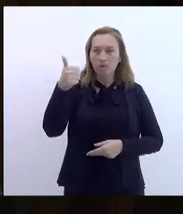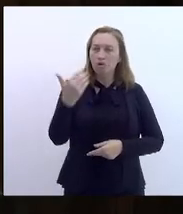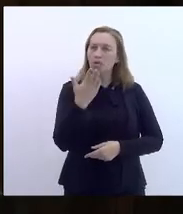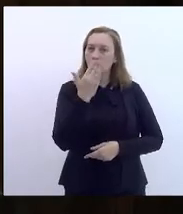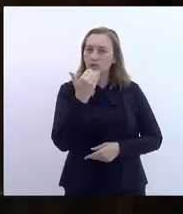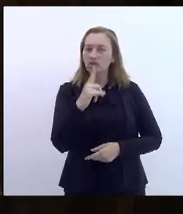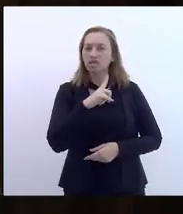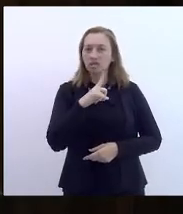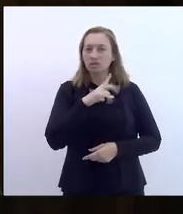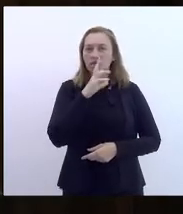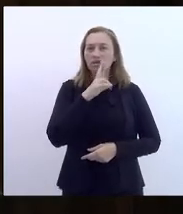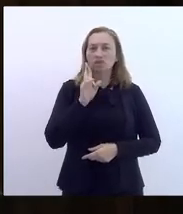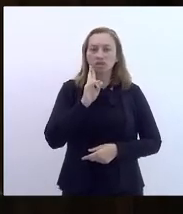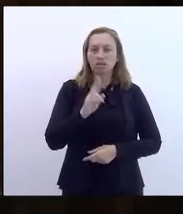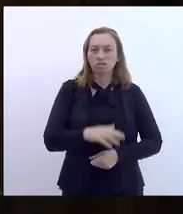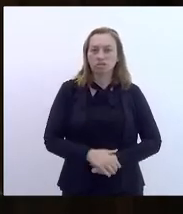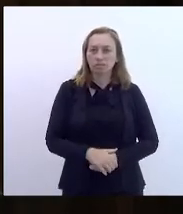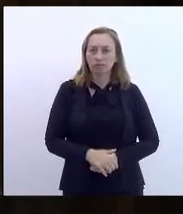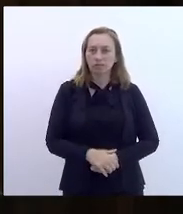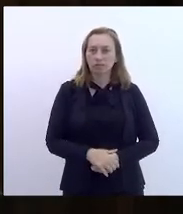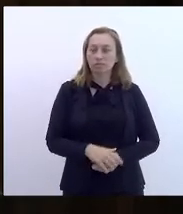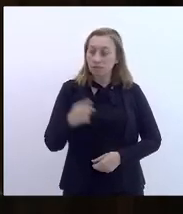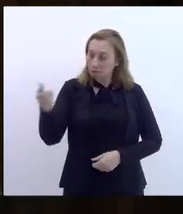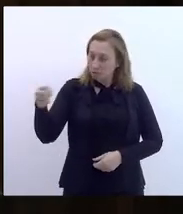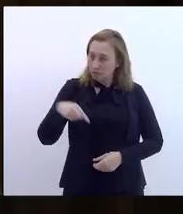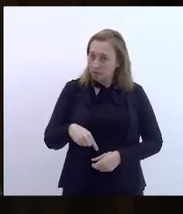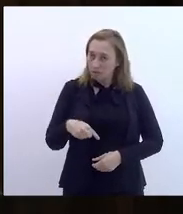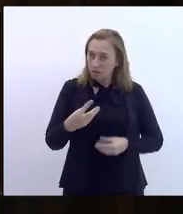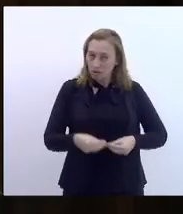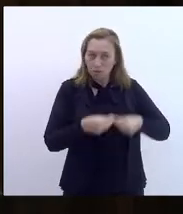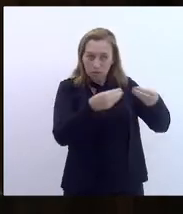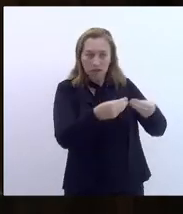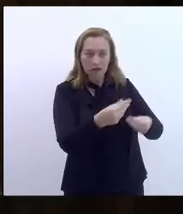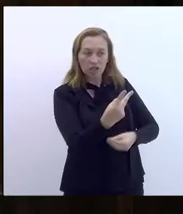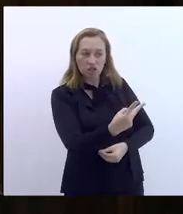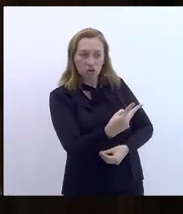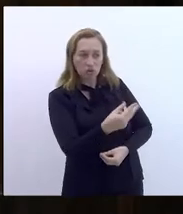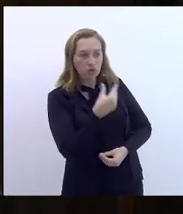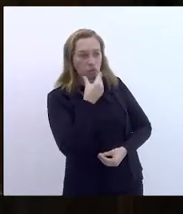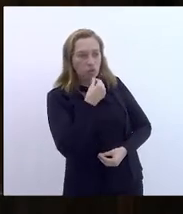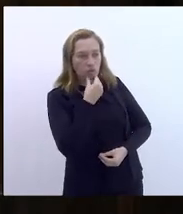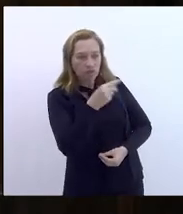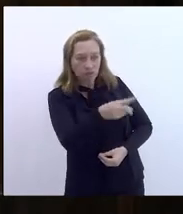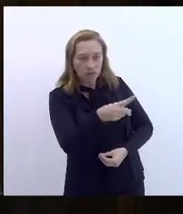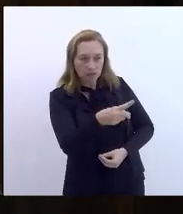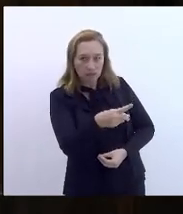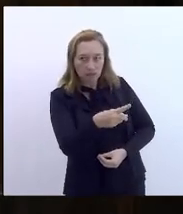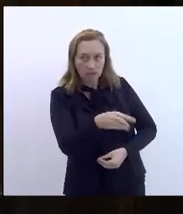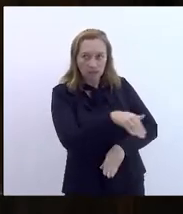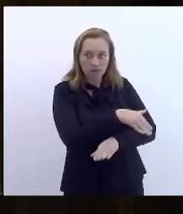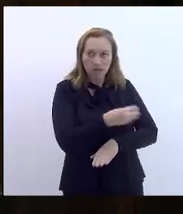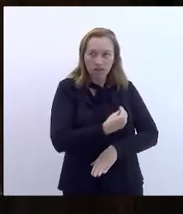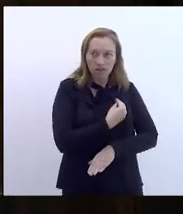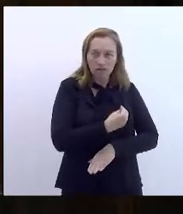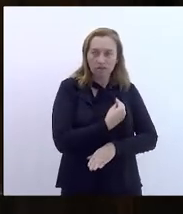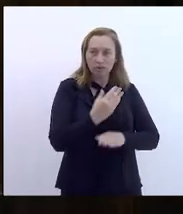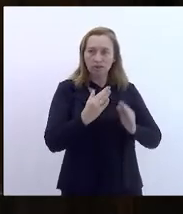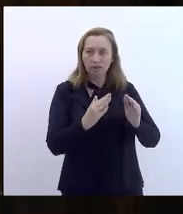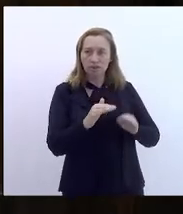que tiver no restaurante o traz aqui porque eu vou dar aqueles dois moços lá que são moradores de